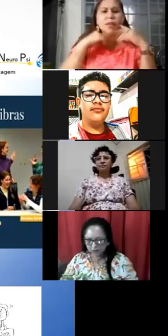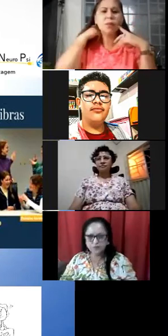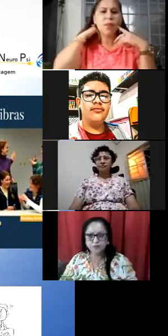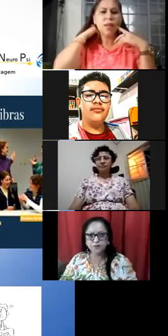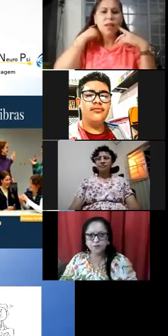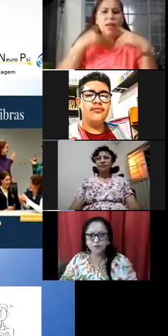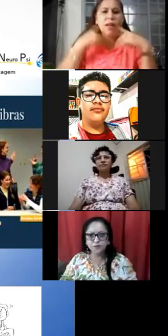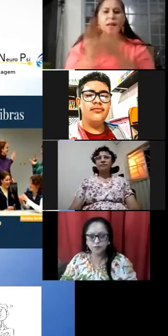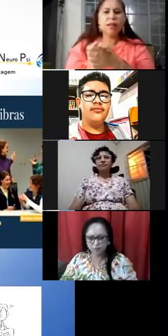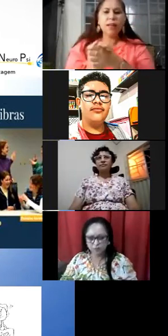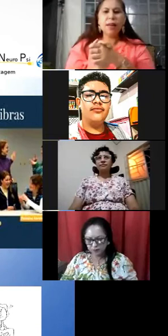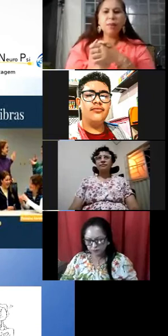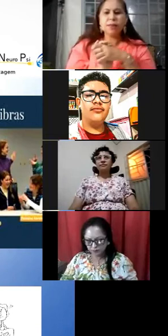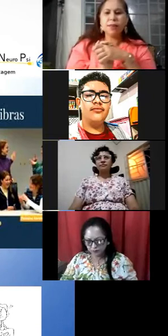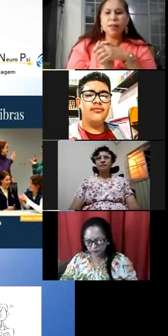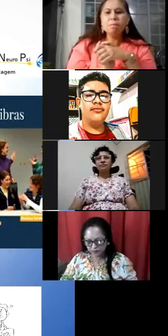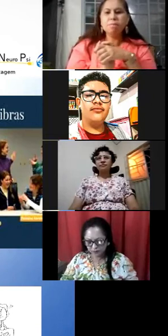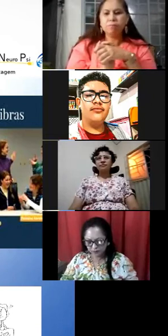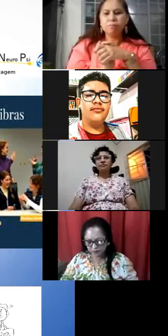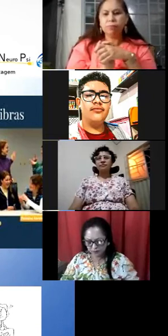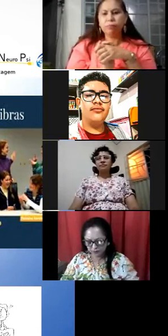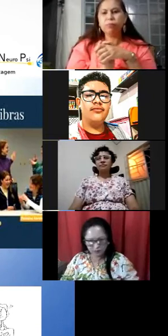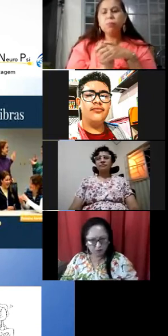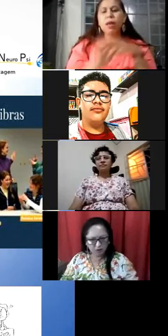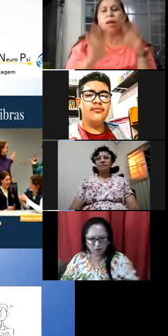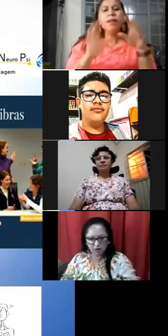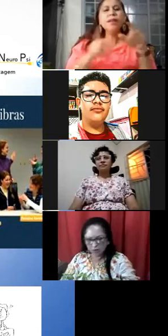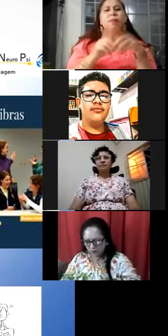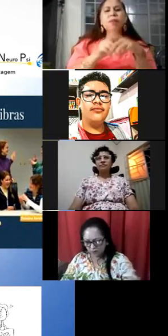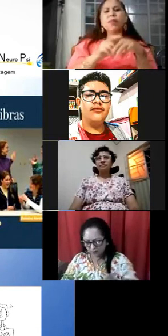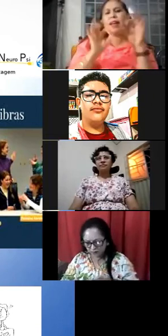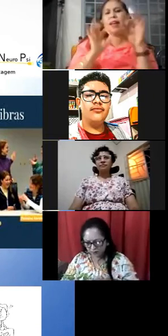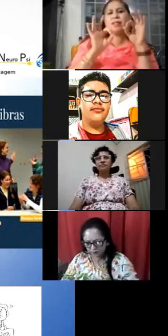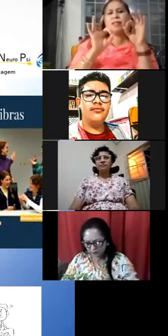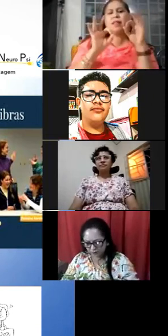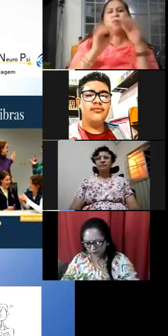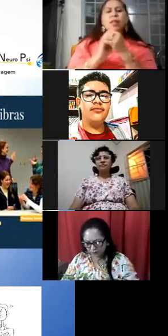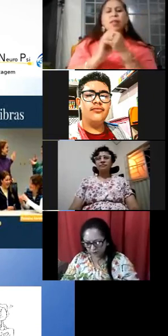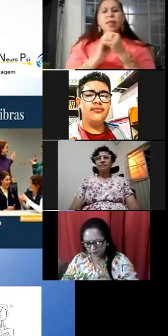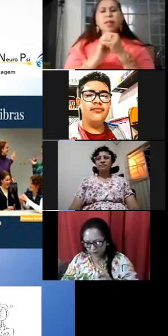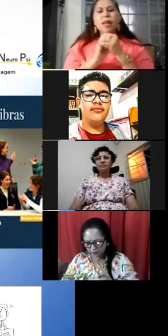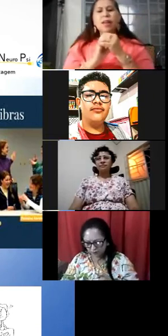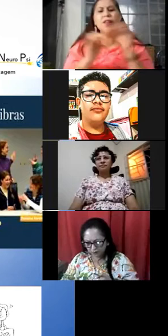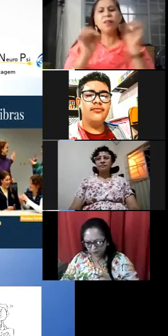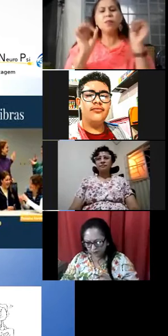movimento da cabeça, né? Tem também uma negação que ela é feita com o